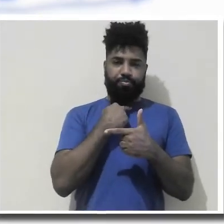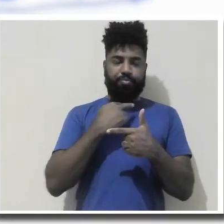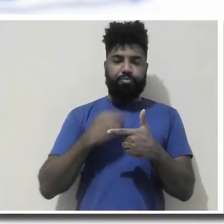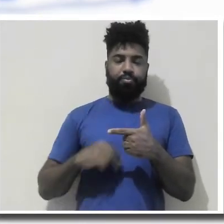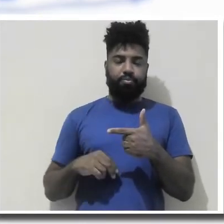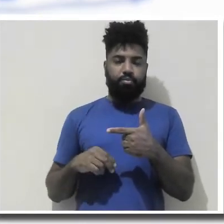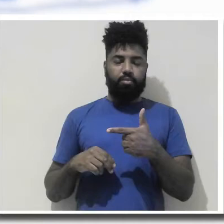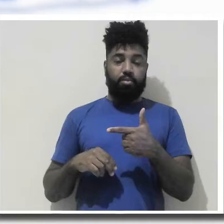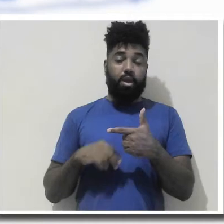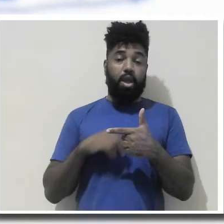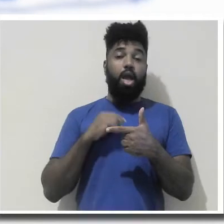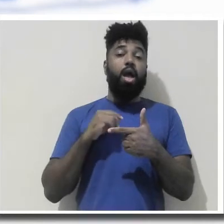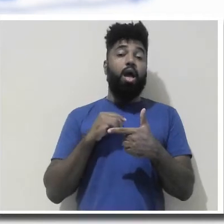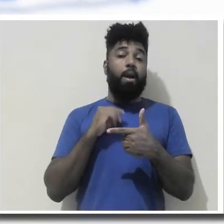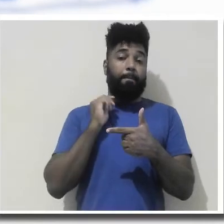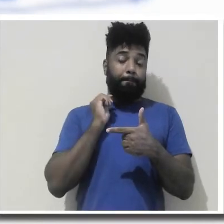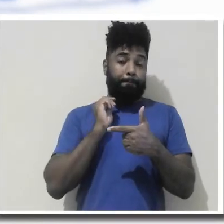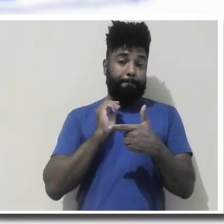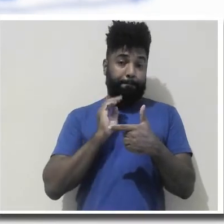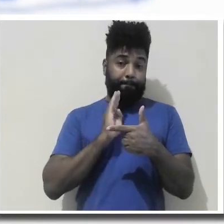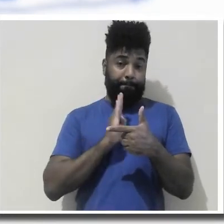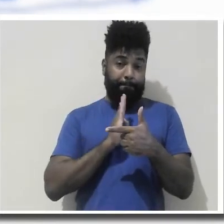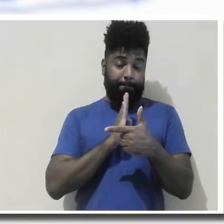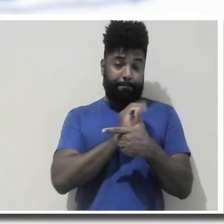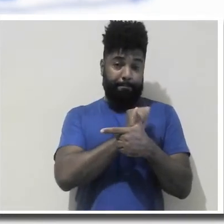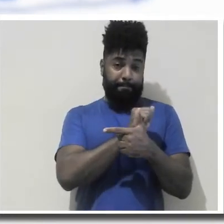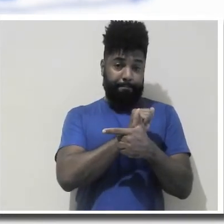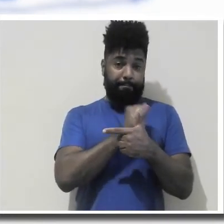que fica no denominador da representação,